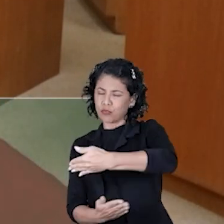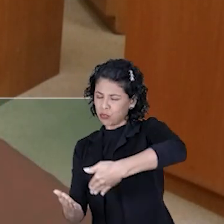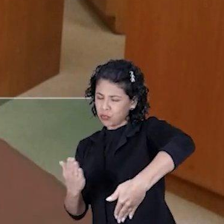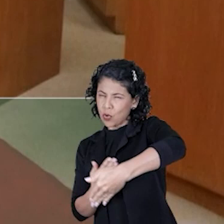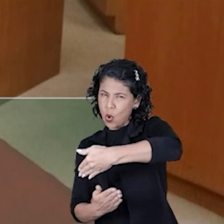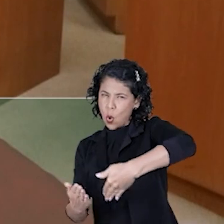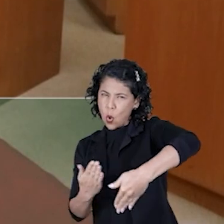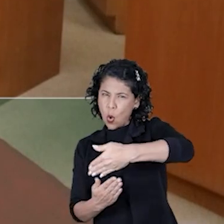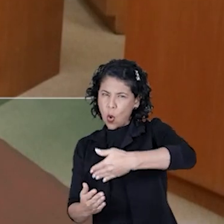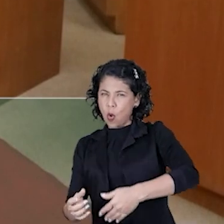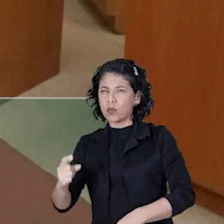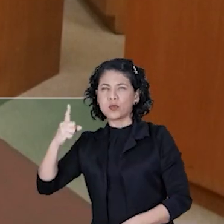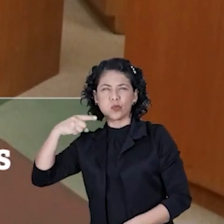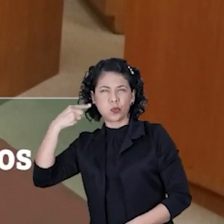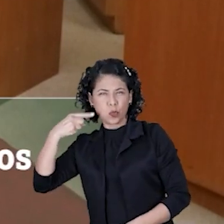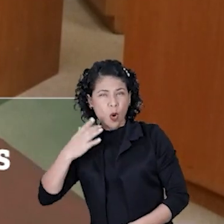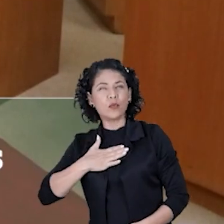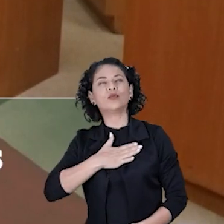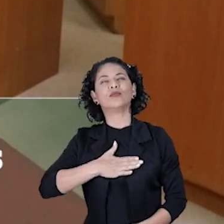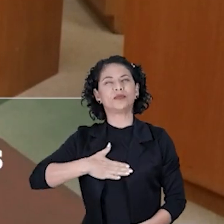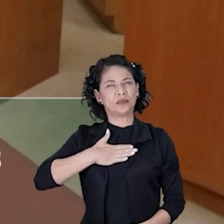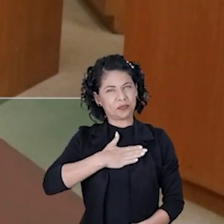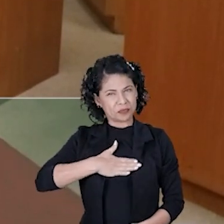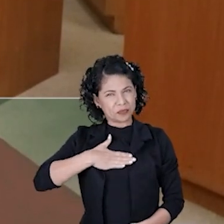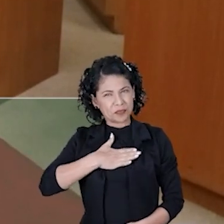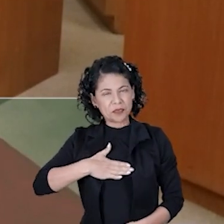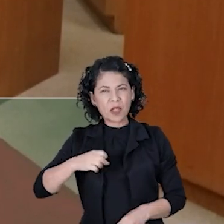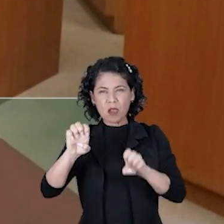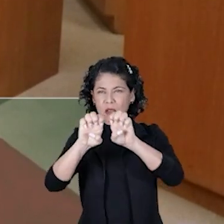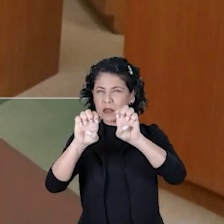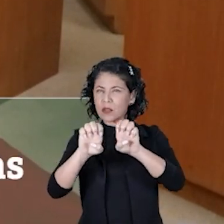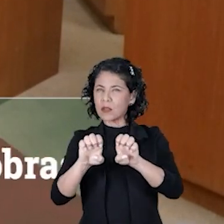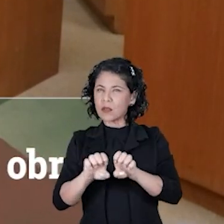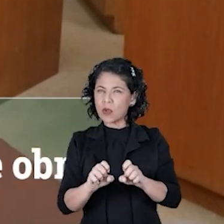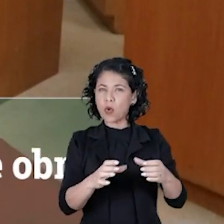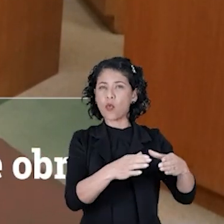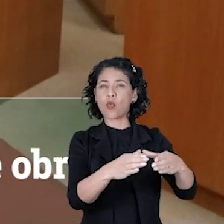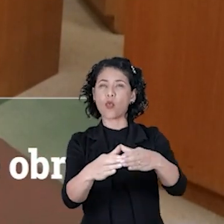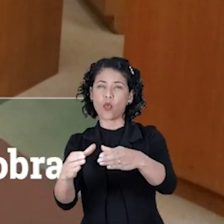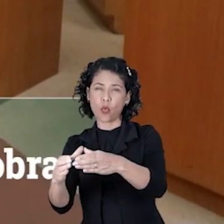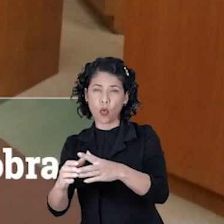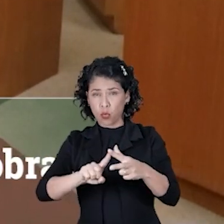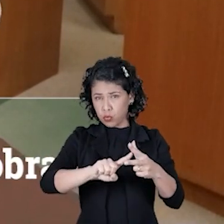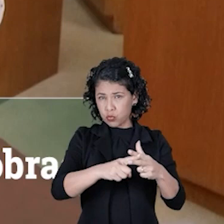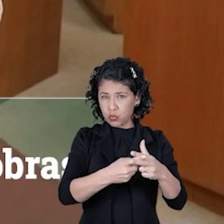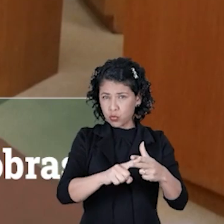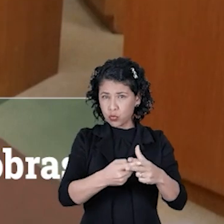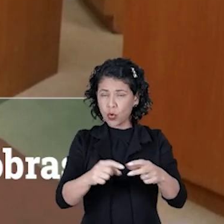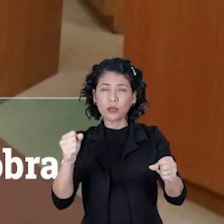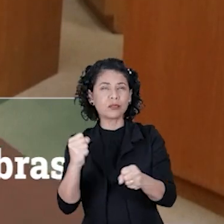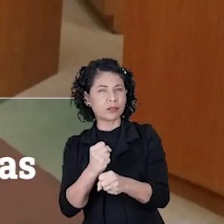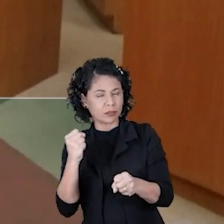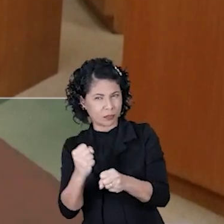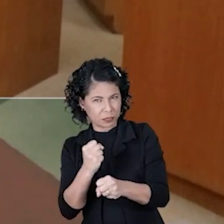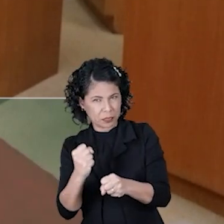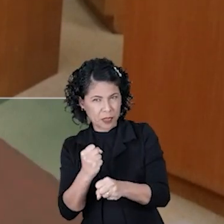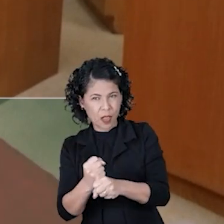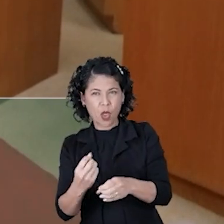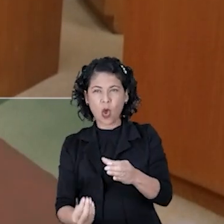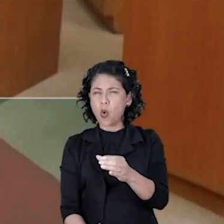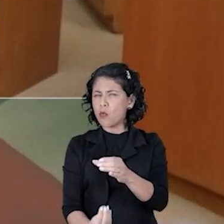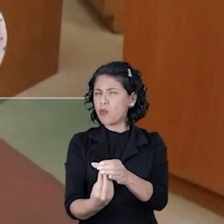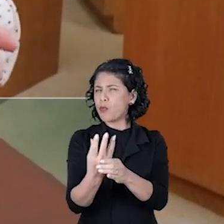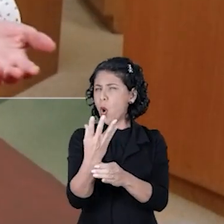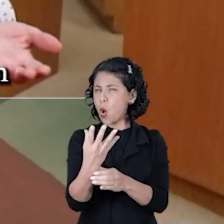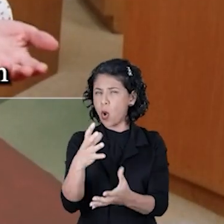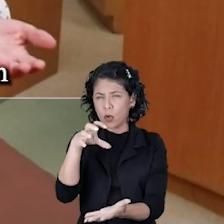plena satisfação do jurisdicionado e dos advogados e melhorias na sua estrutura física, instalações e